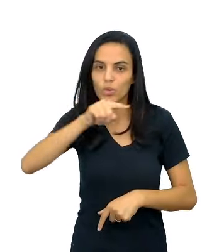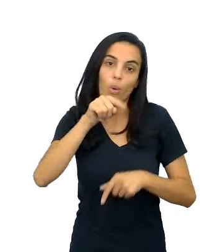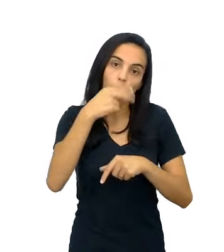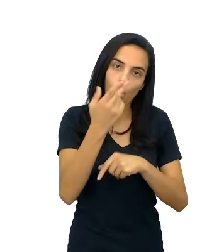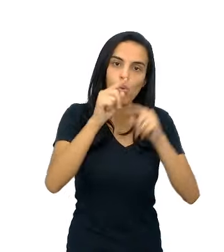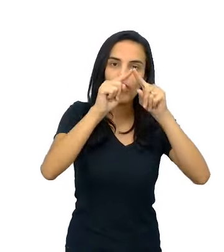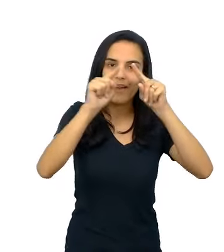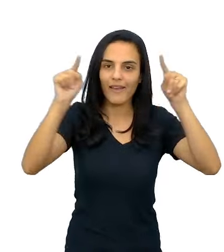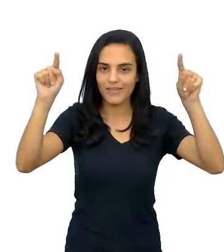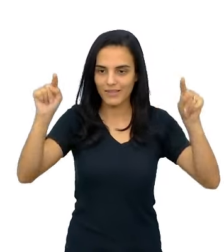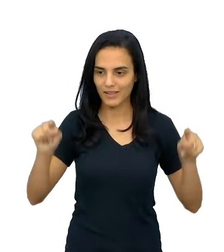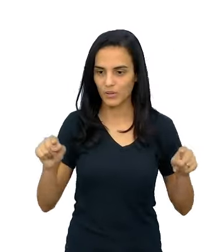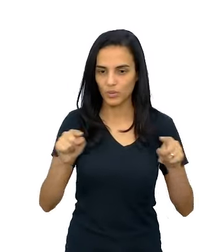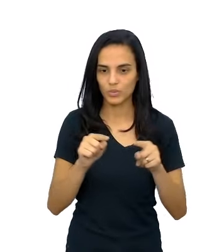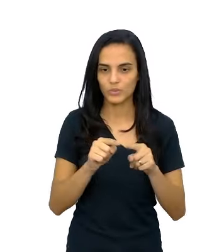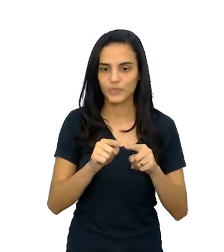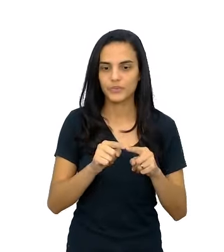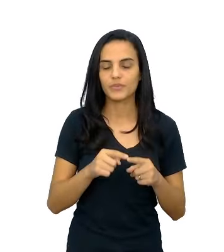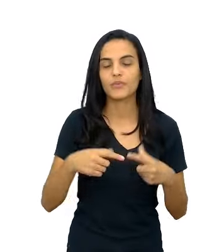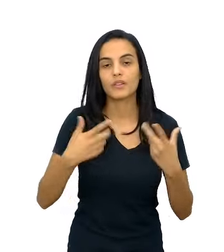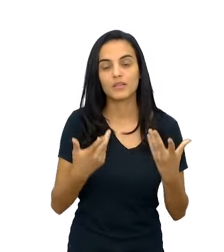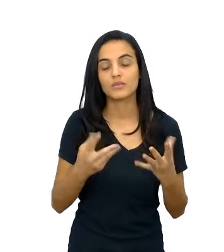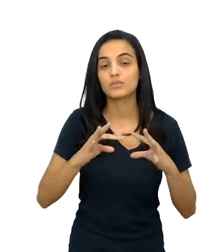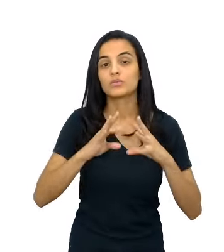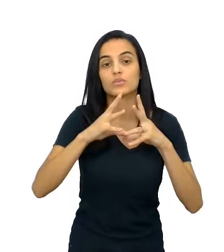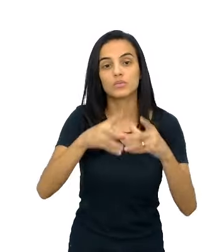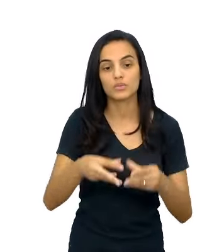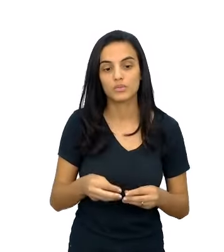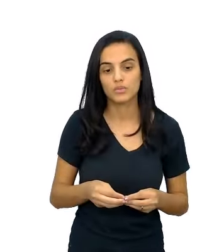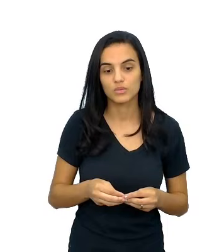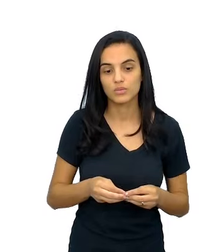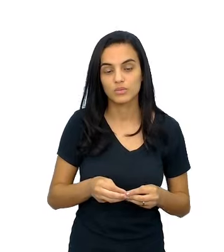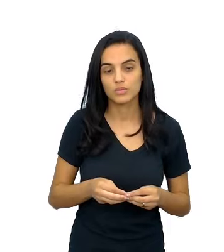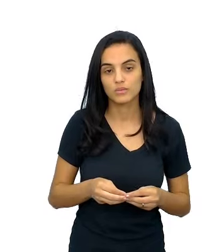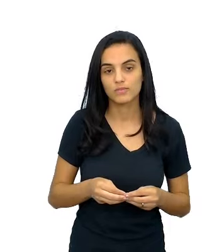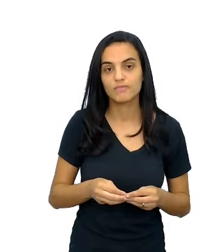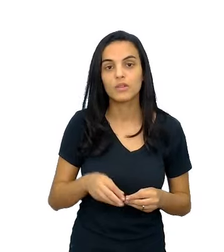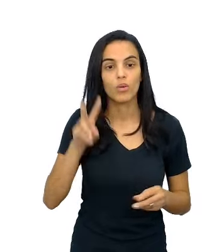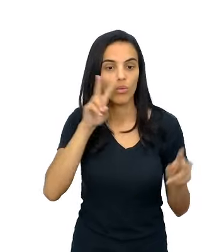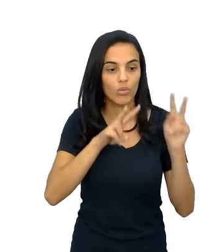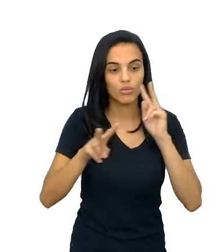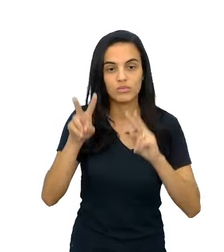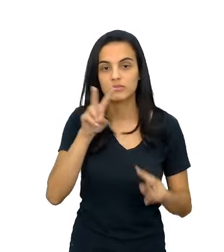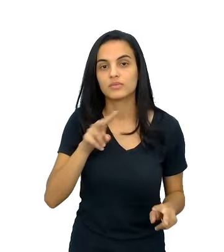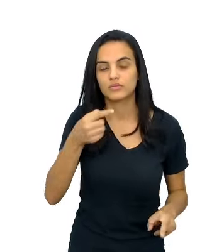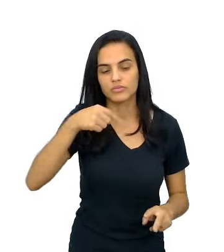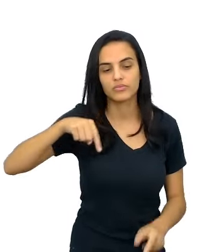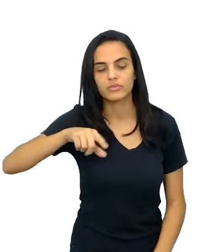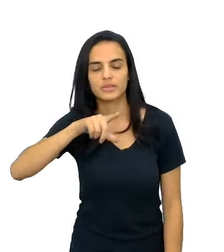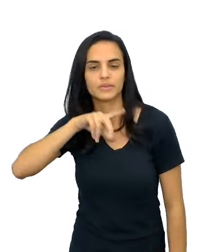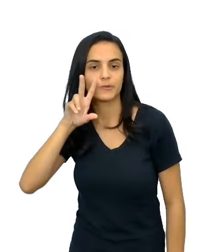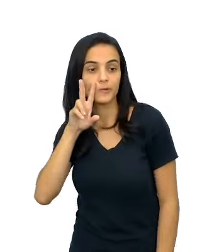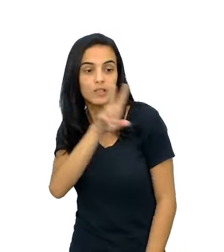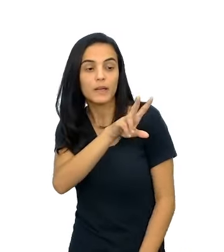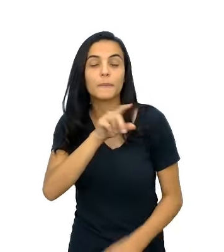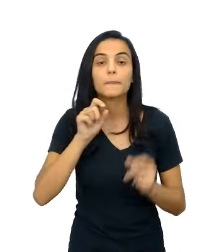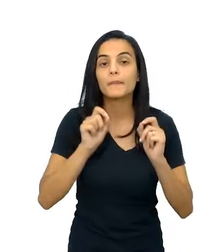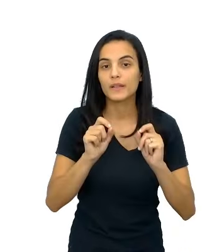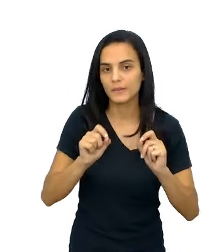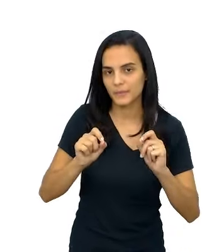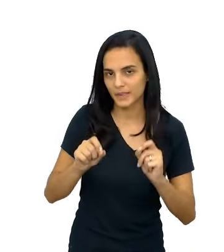todas as nossas, o nosso olhar, né? Nós temos esse olhar para quê?